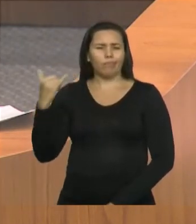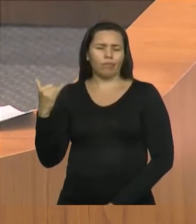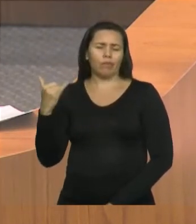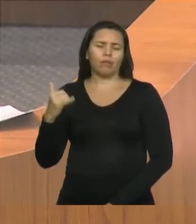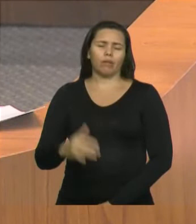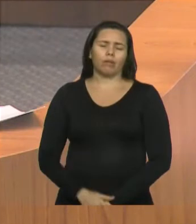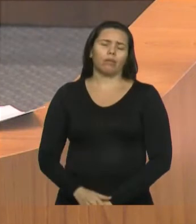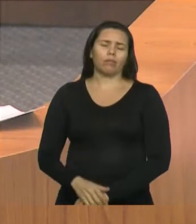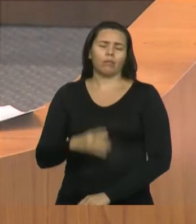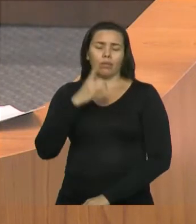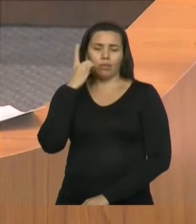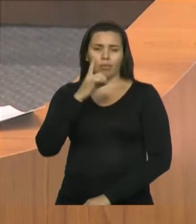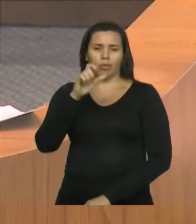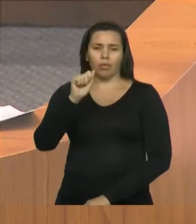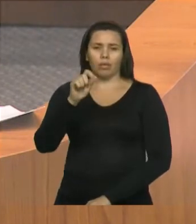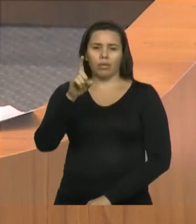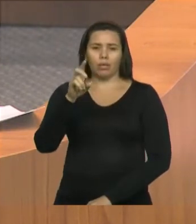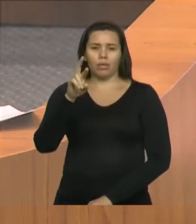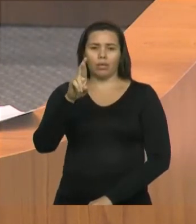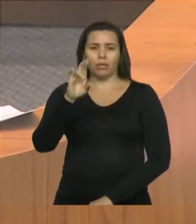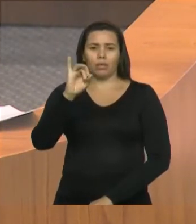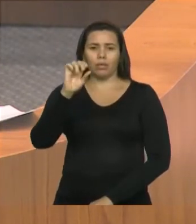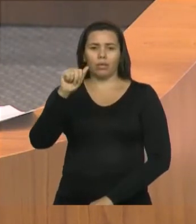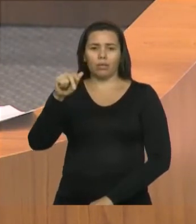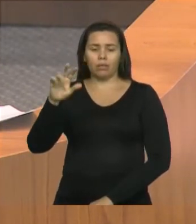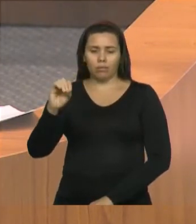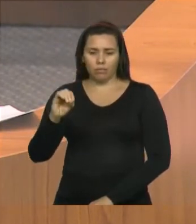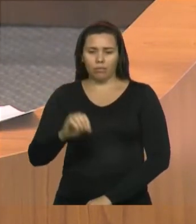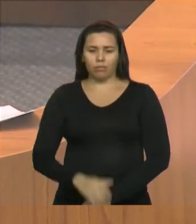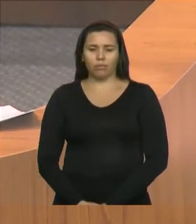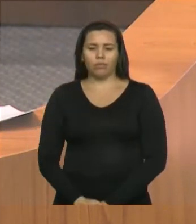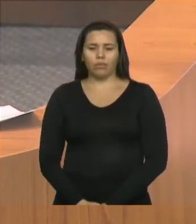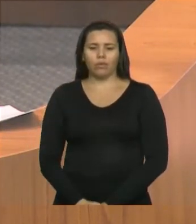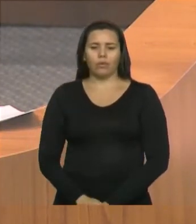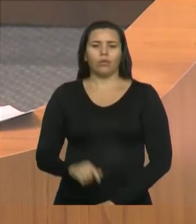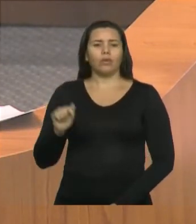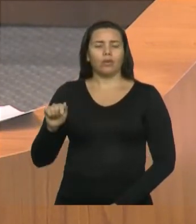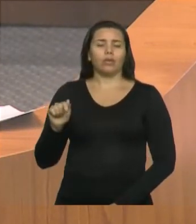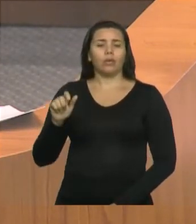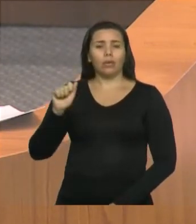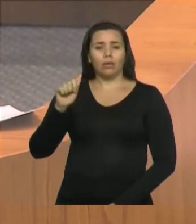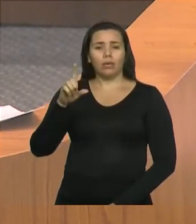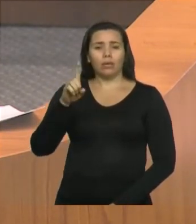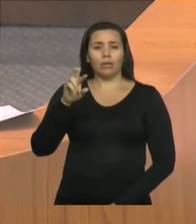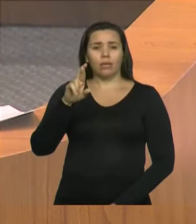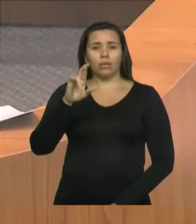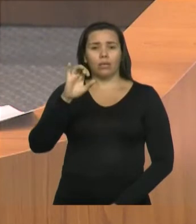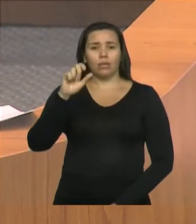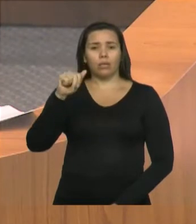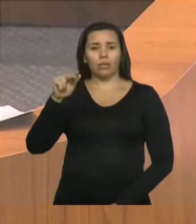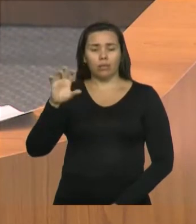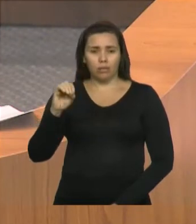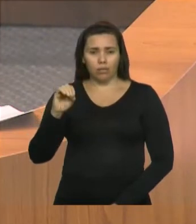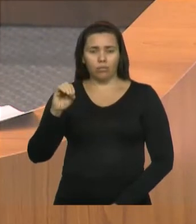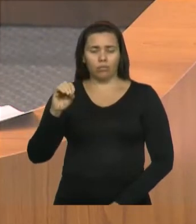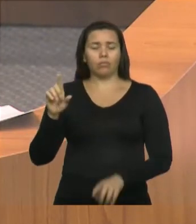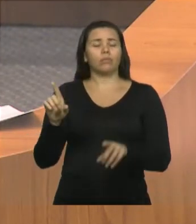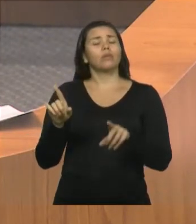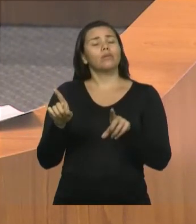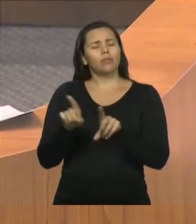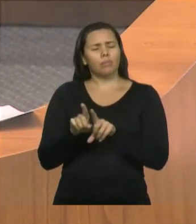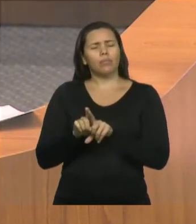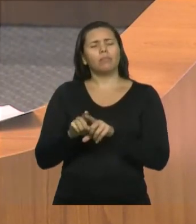do falecimento, para que o mesmo pudesse comunicar ao seu avô, o ex-presidente José Sarney, o presidente José Sarney, da qual eram muito